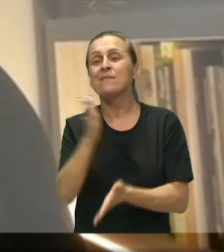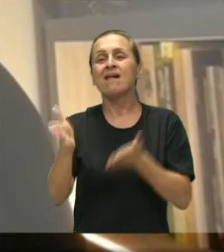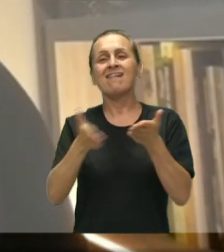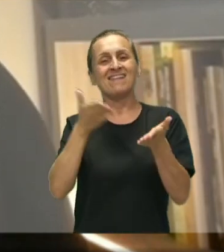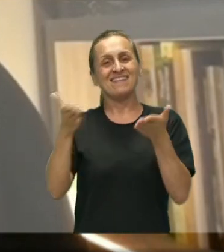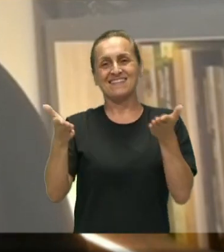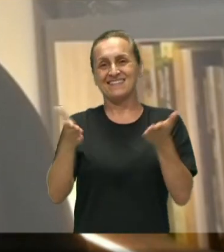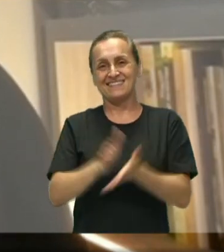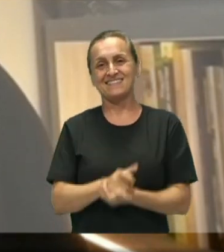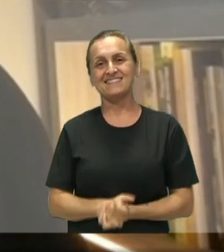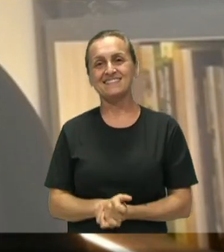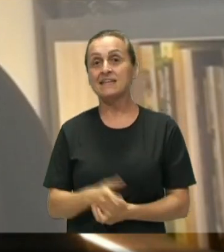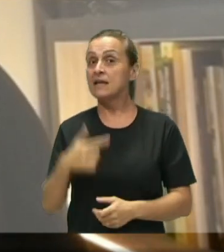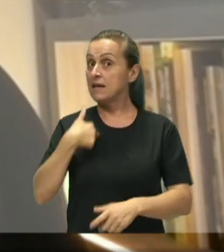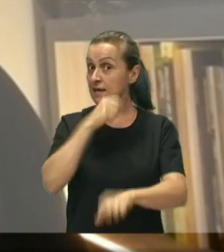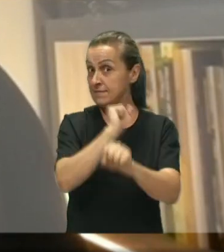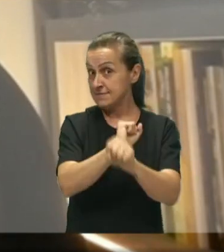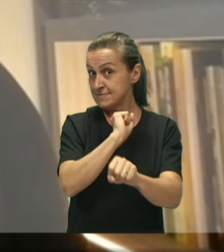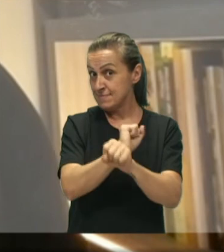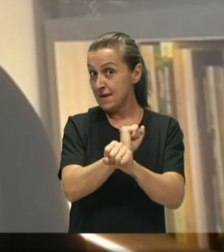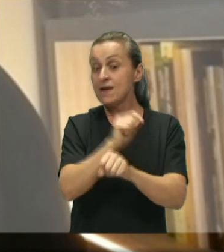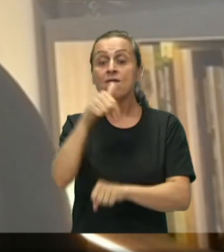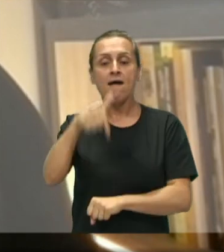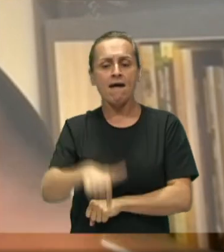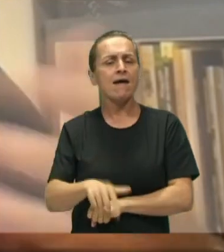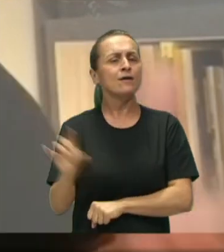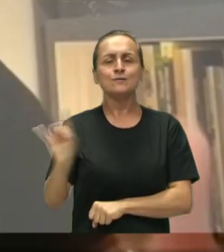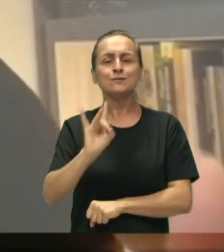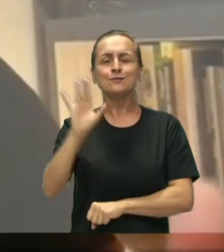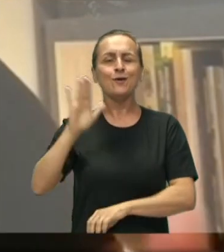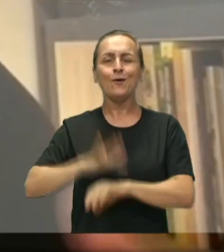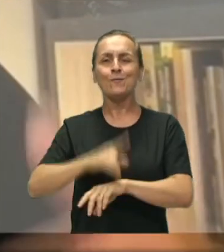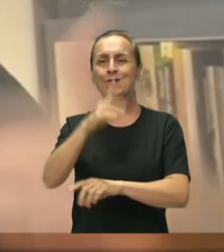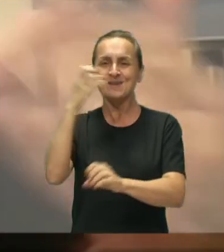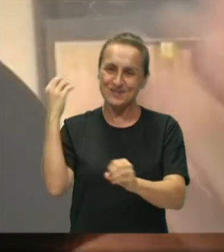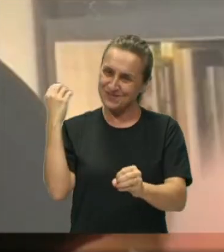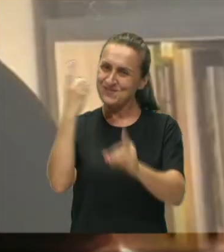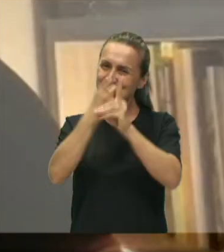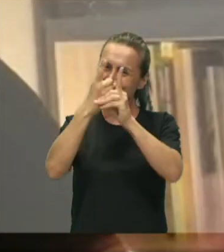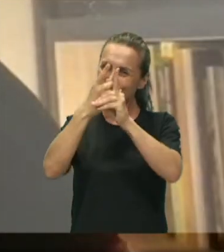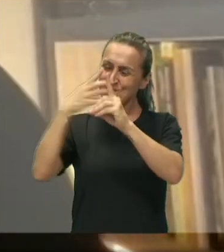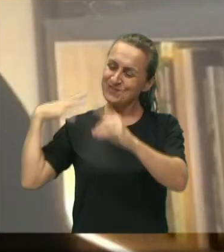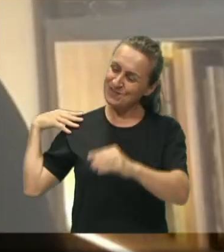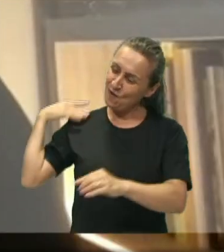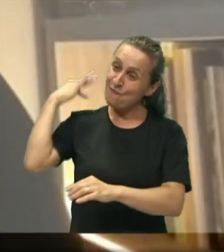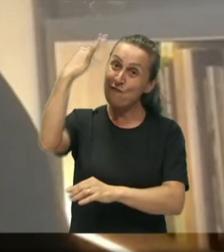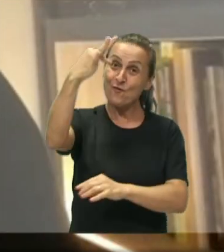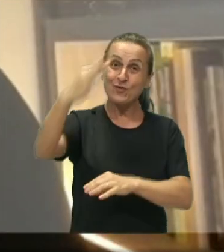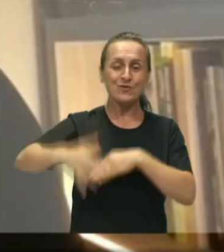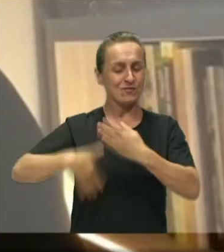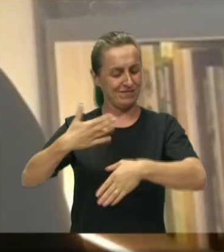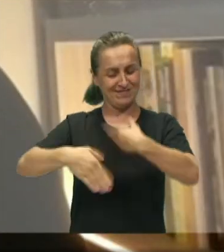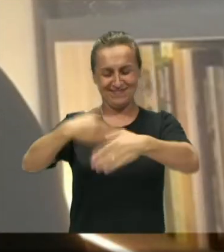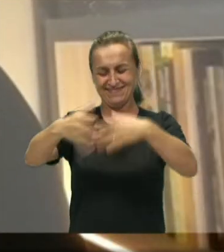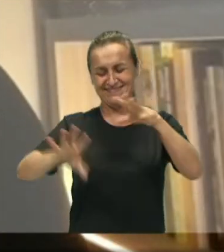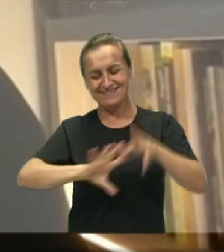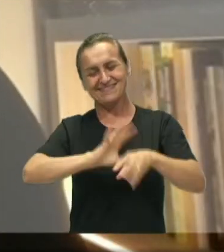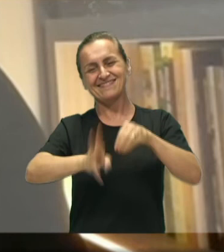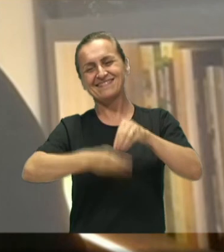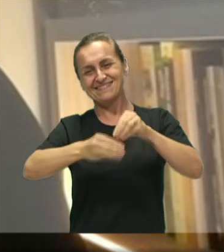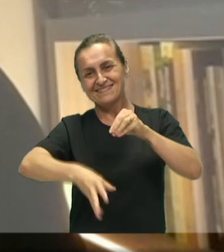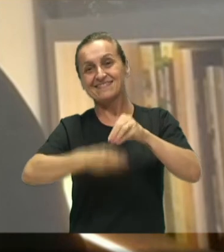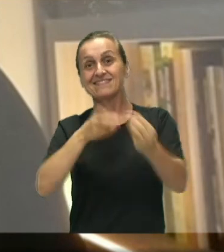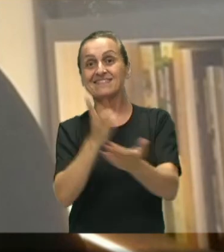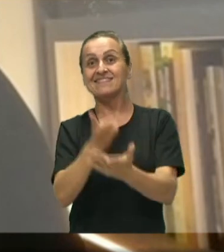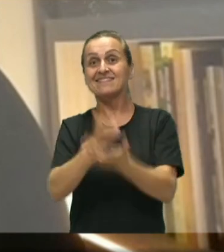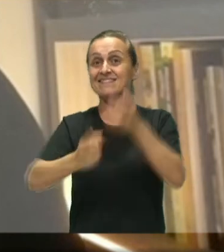eu espero que esse tenha sido somente mais um encontro de tantos outros que virão pela frente sempre